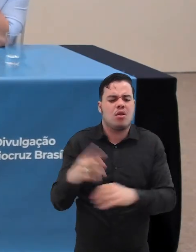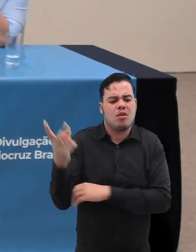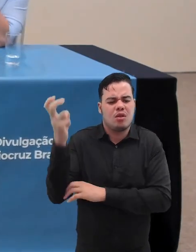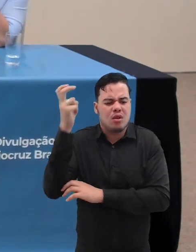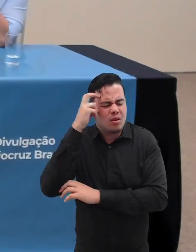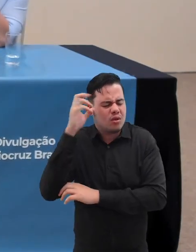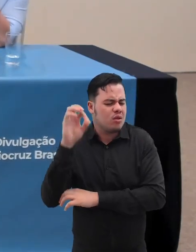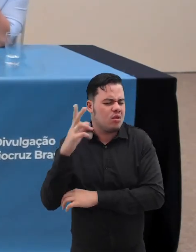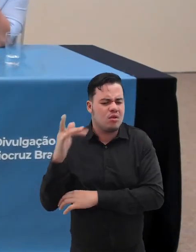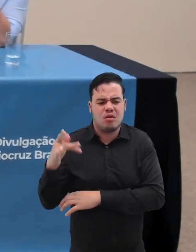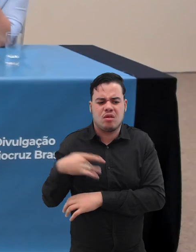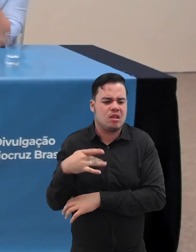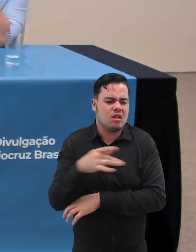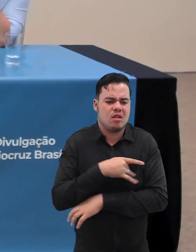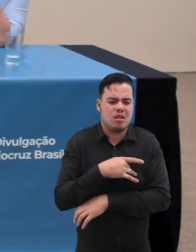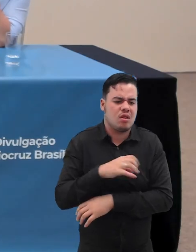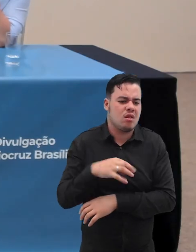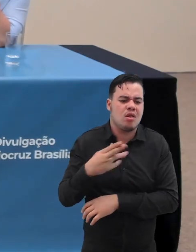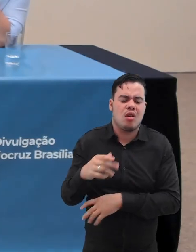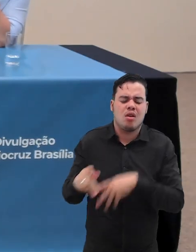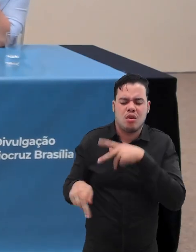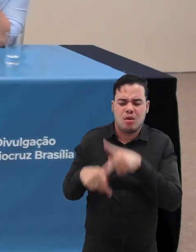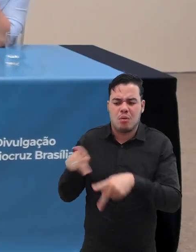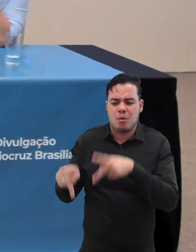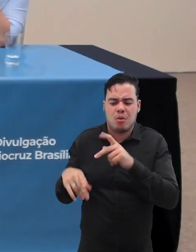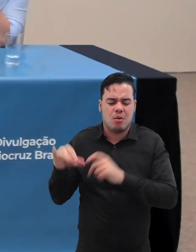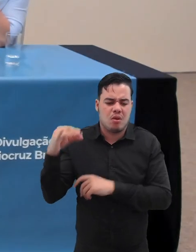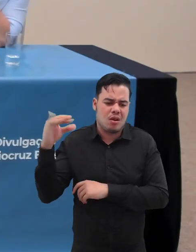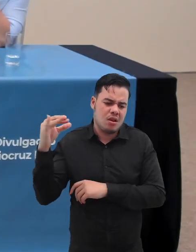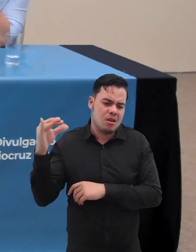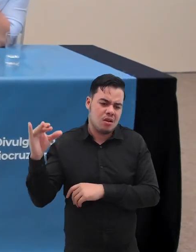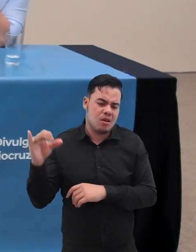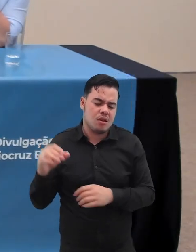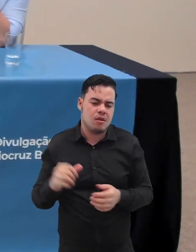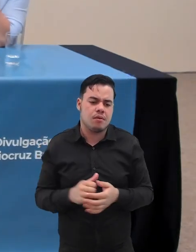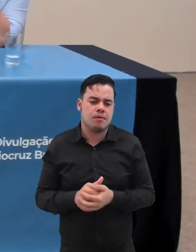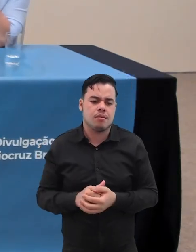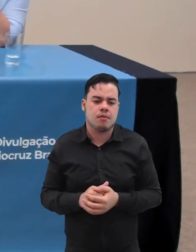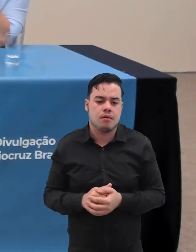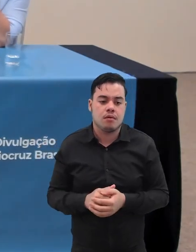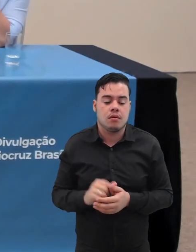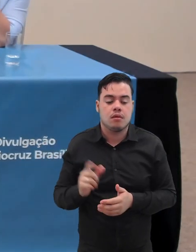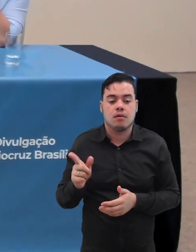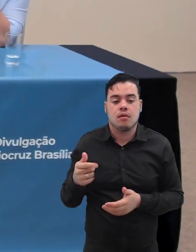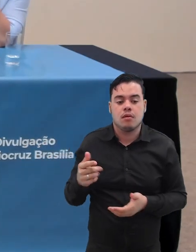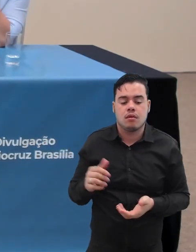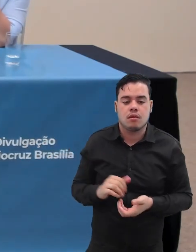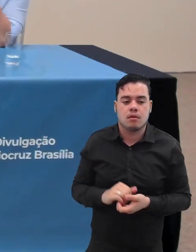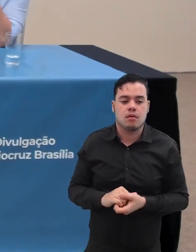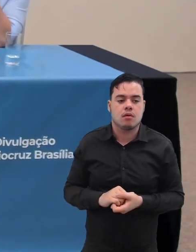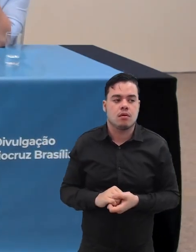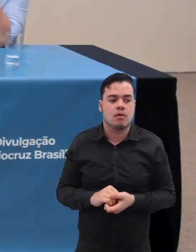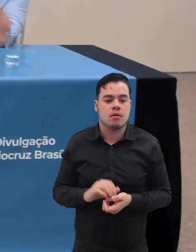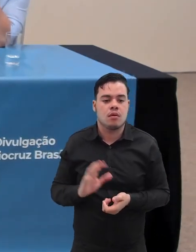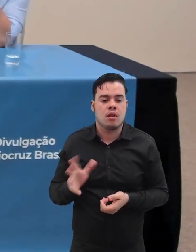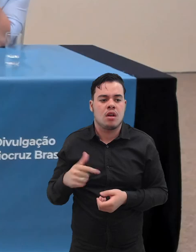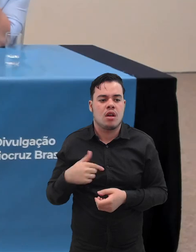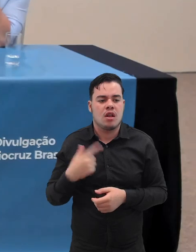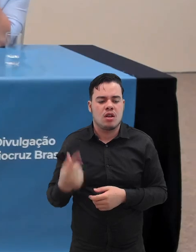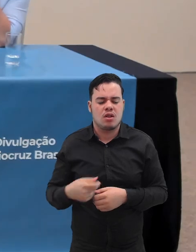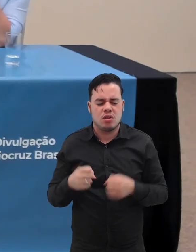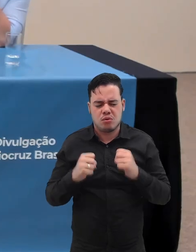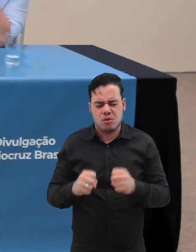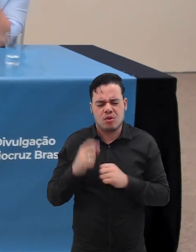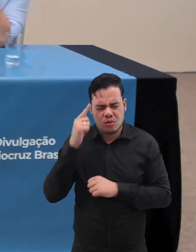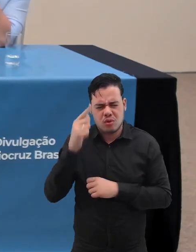na popularização da ciência. Então, assim, já que a gente pode